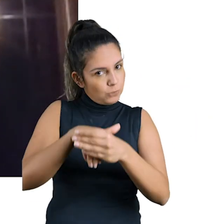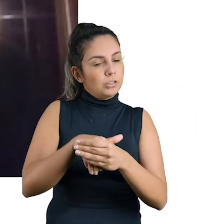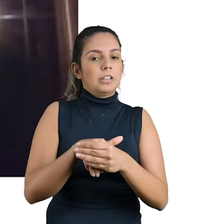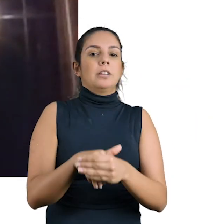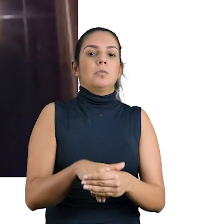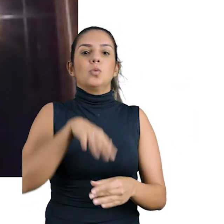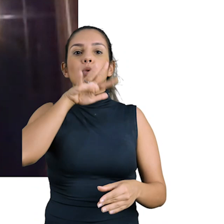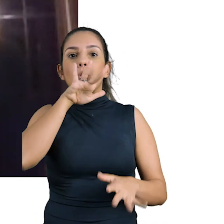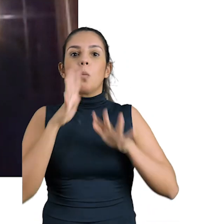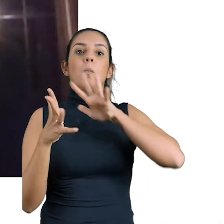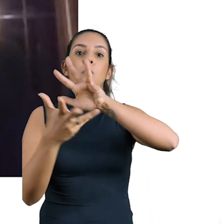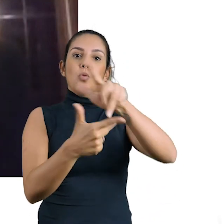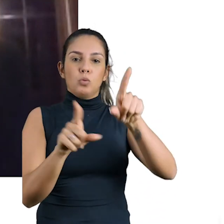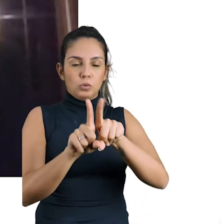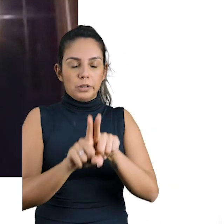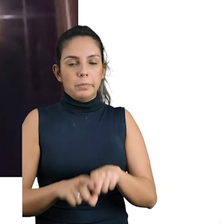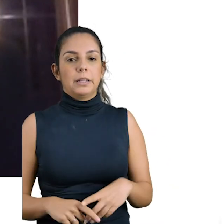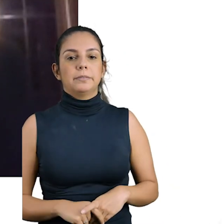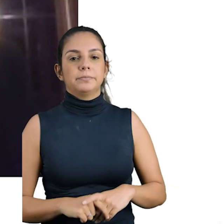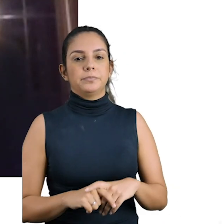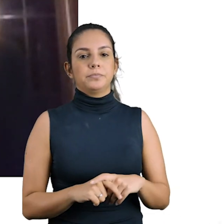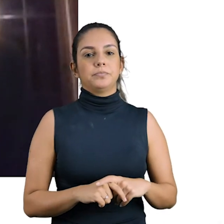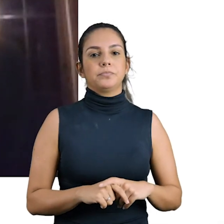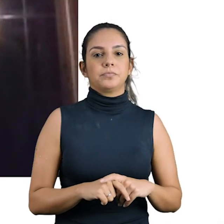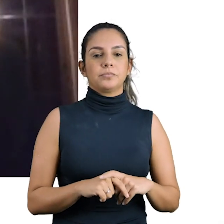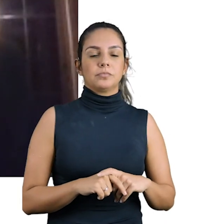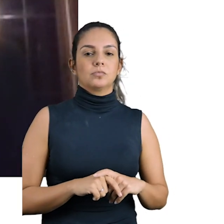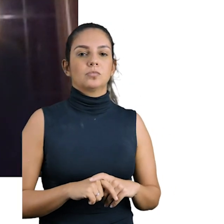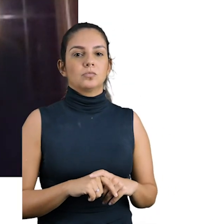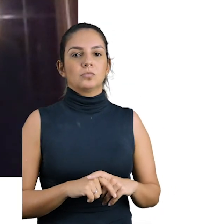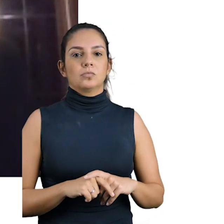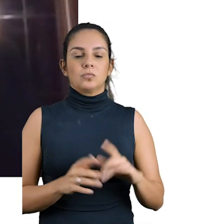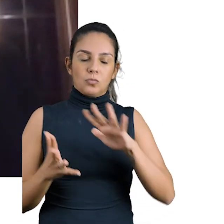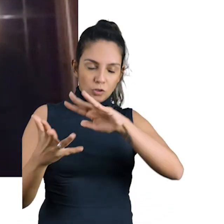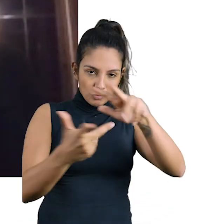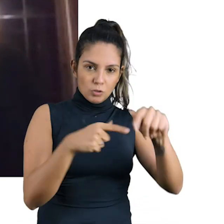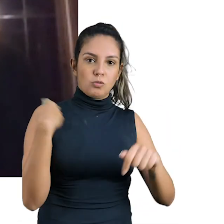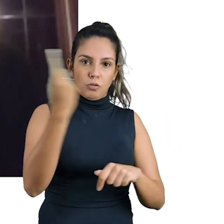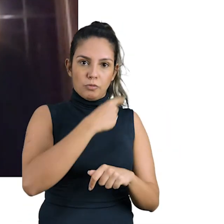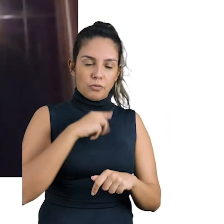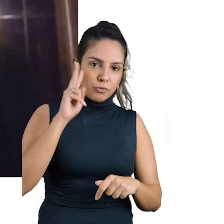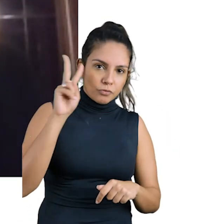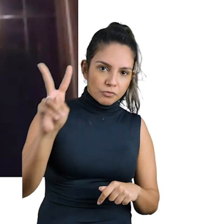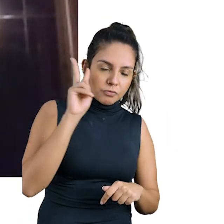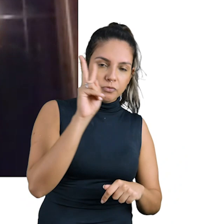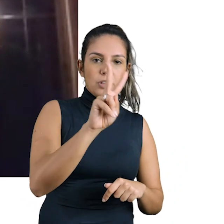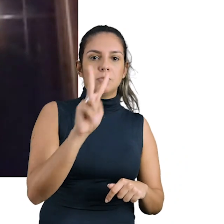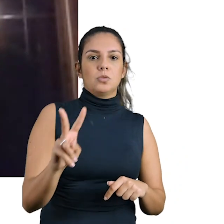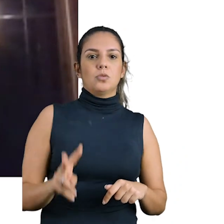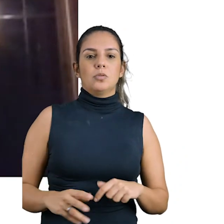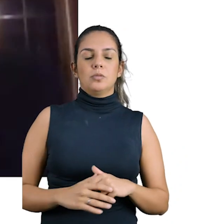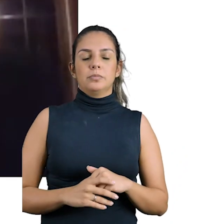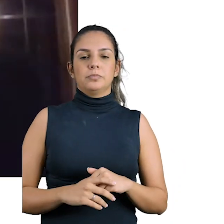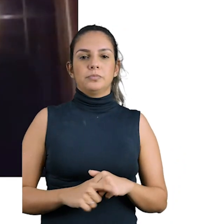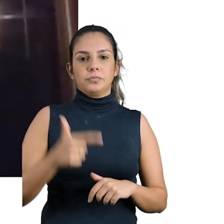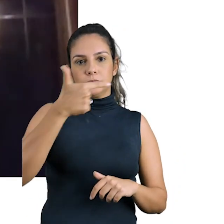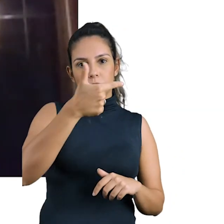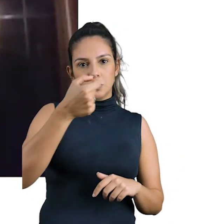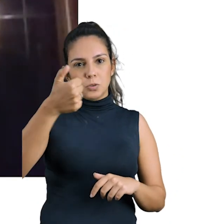Seria muito ruim no mundo também, né? Porque pelo mundo afora nós vimos aparecer